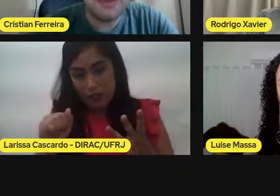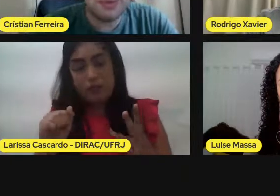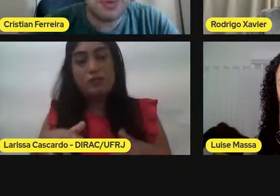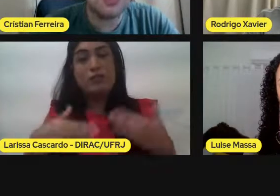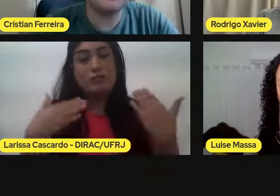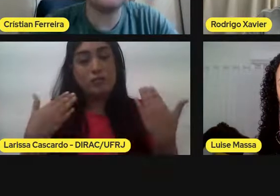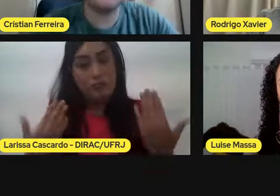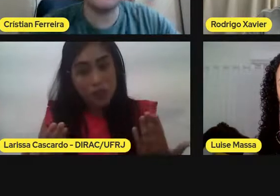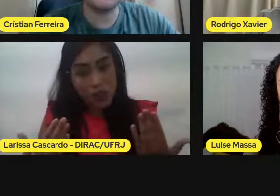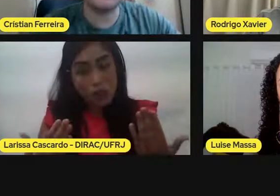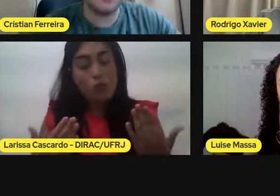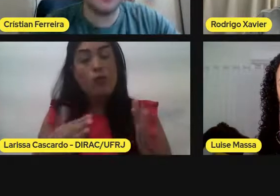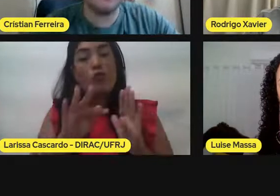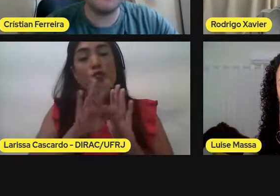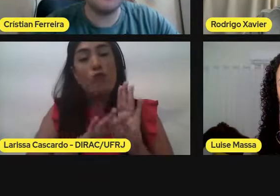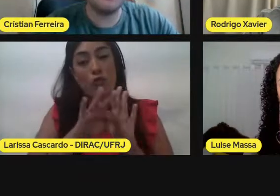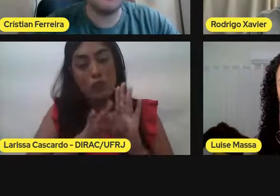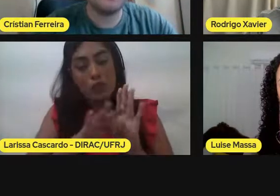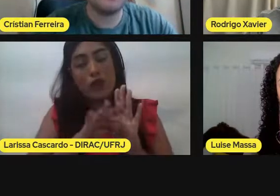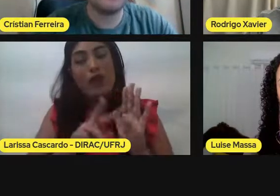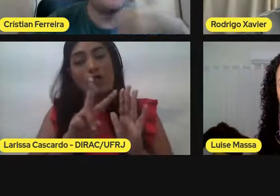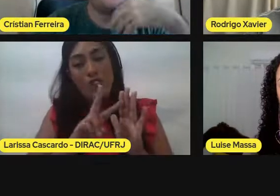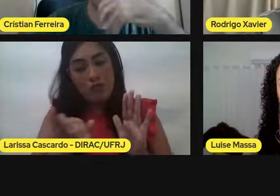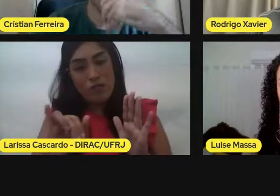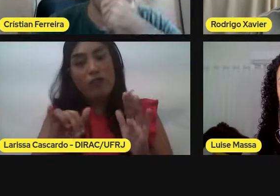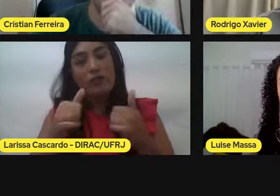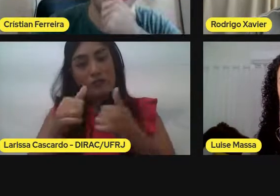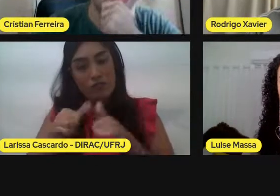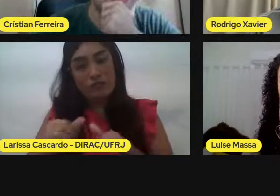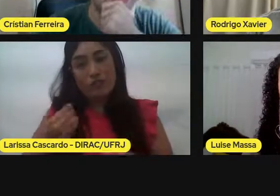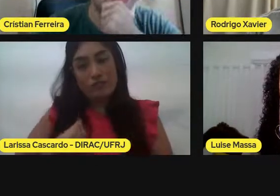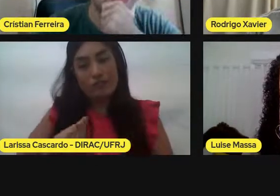passo a palavra para o professor Rodrigo.